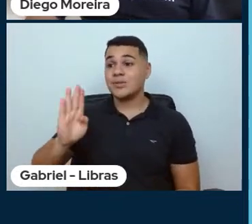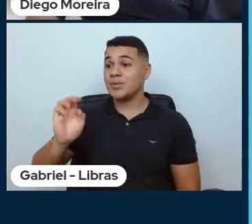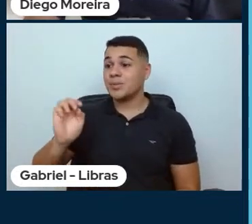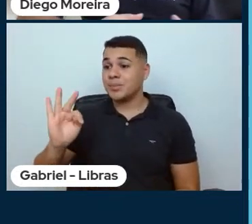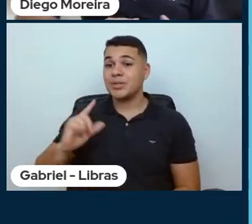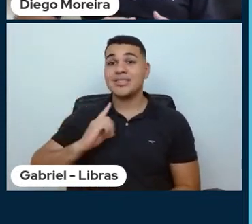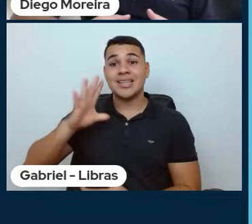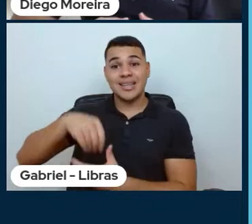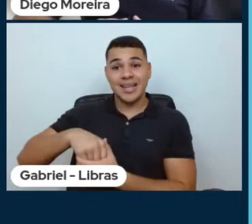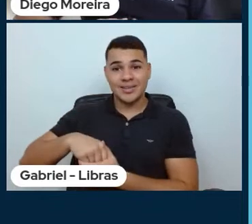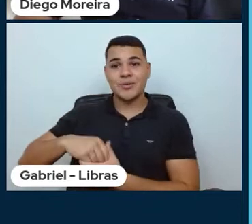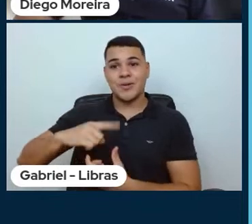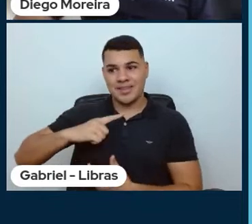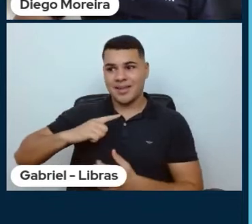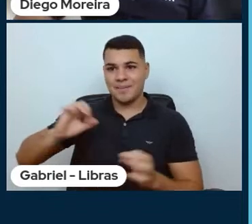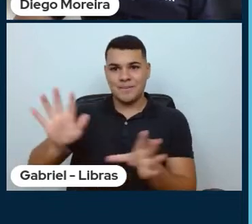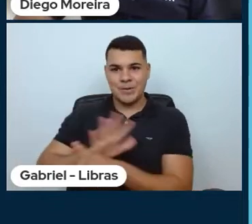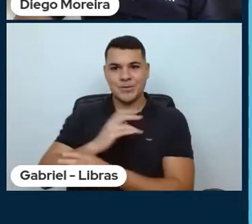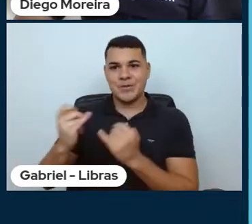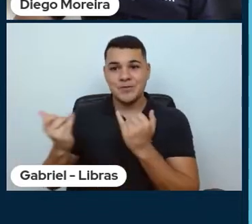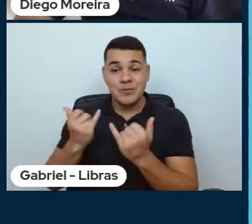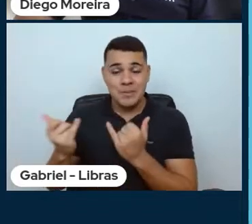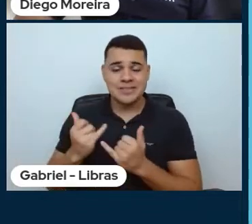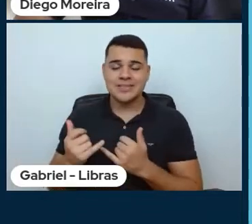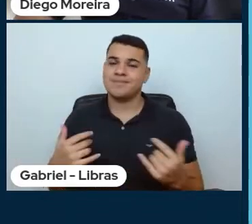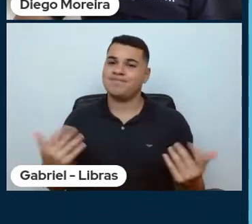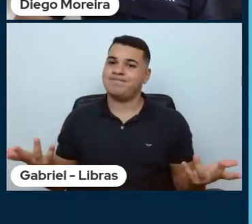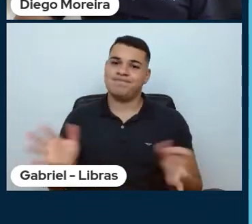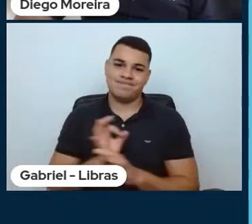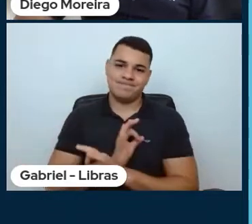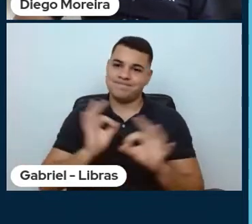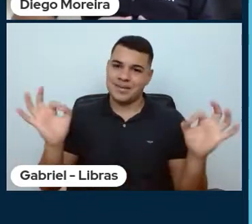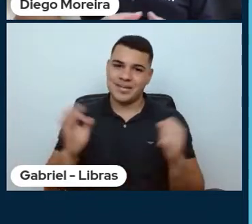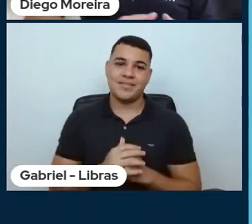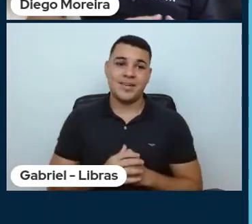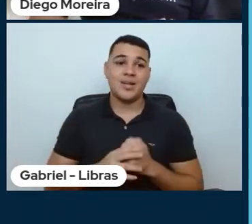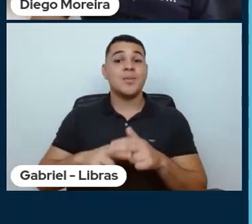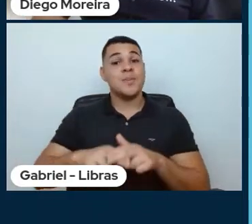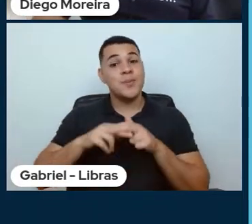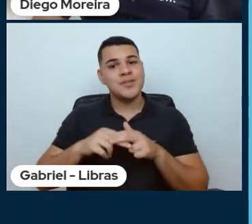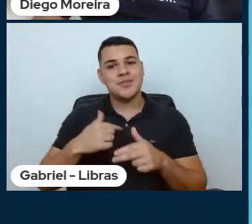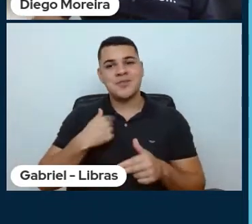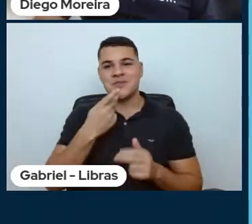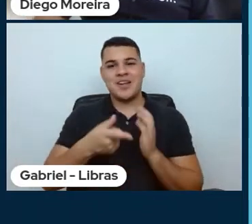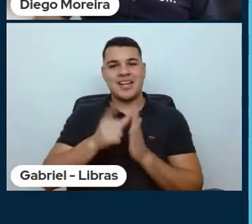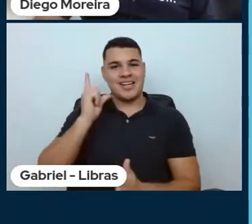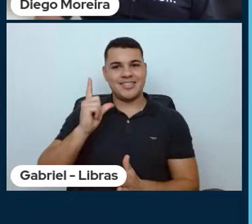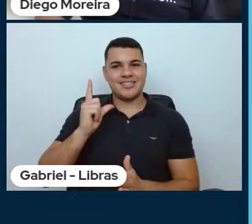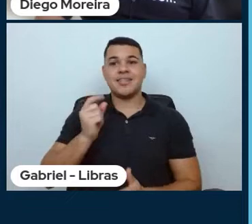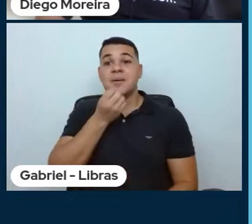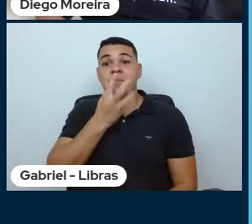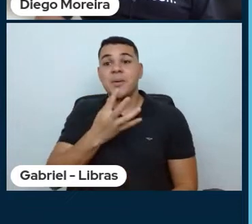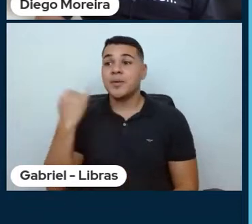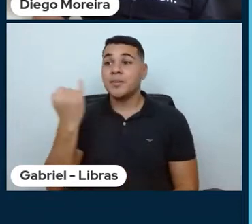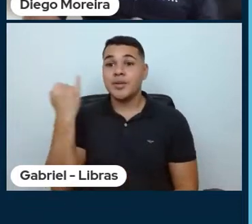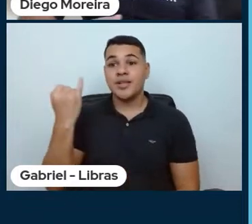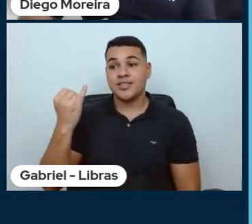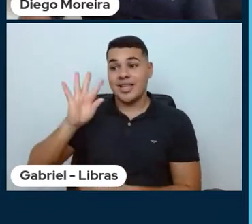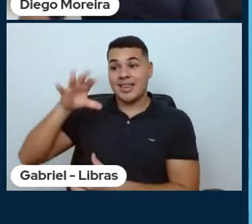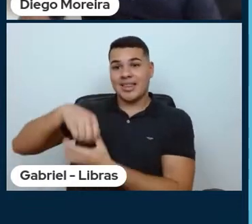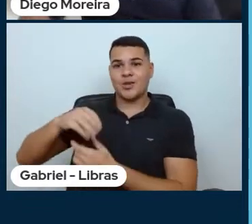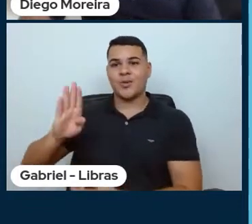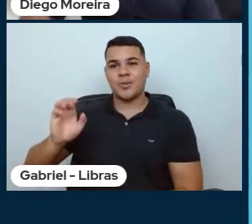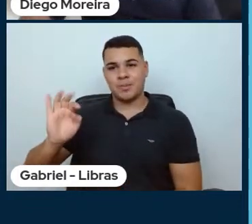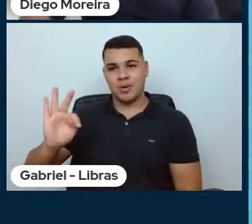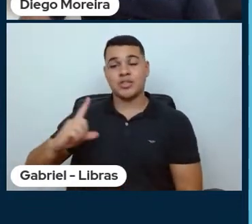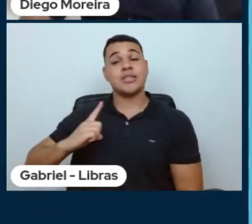cliente, e aí entra muito essa parte que eu comentei, né, de ter essa inteligência e principalmente a curadoria que